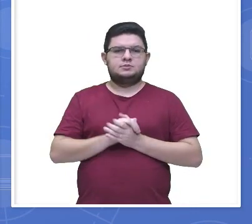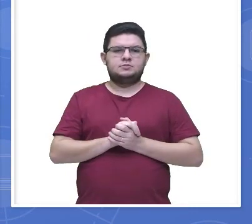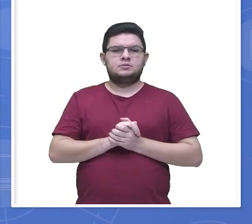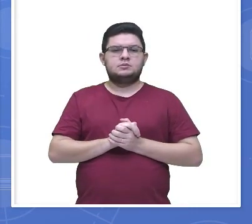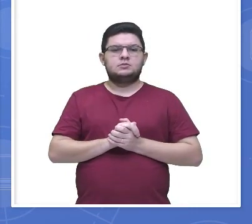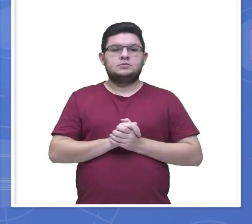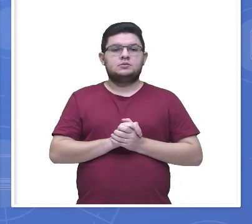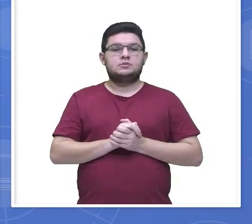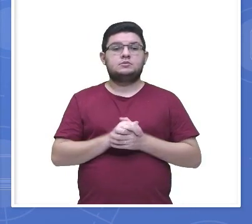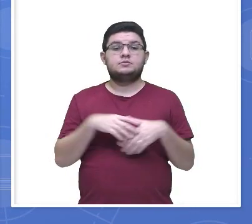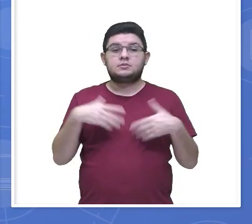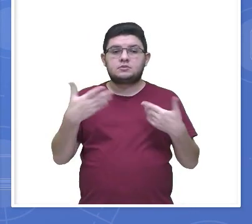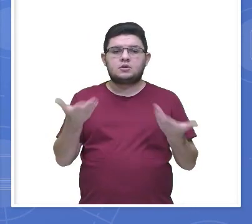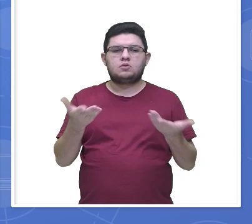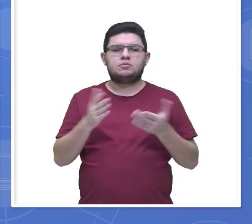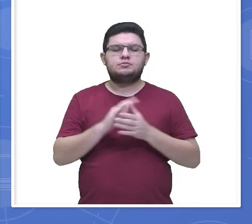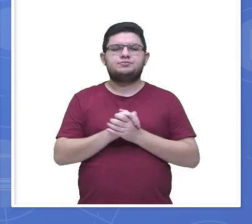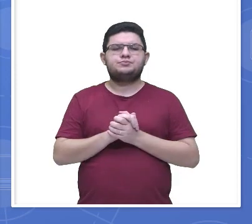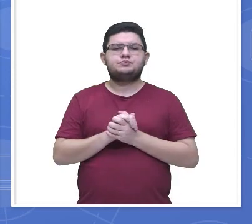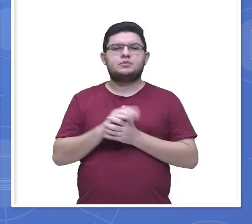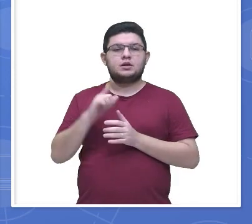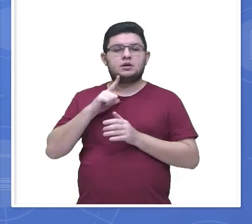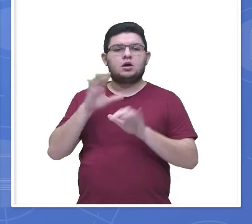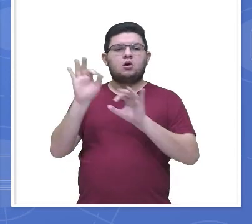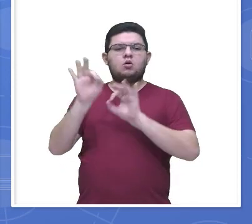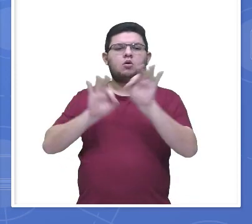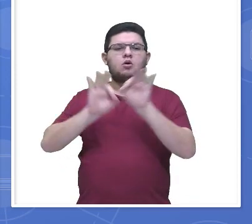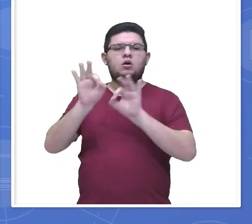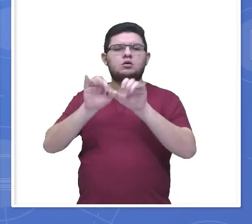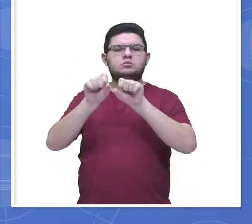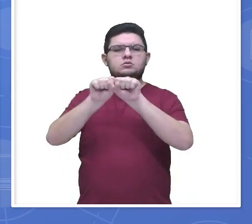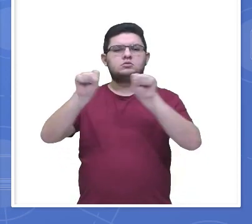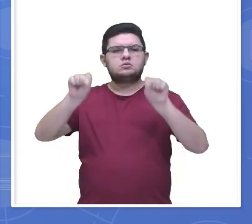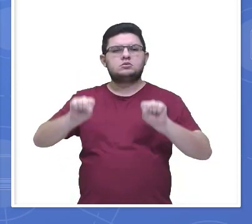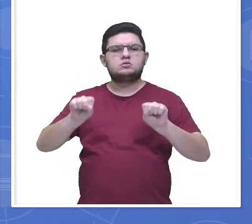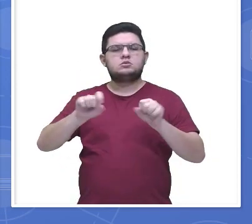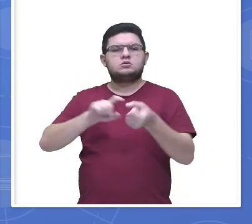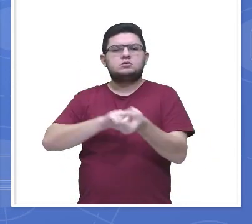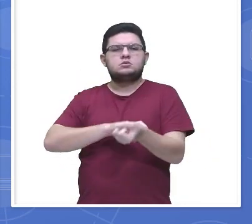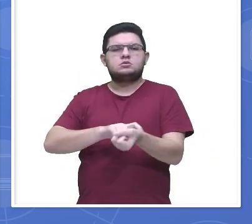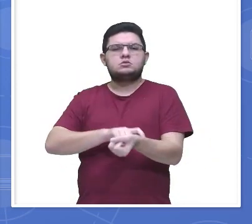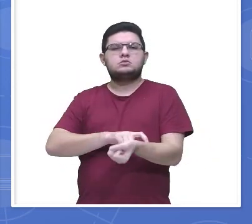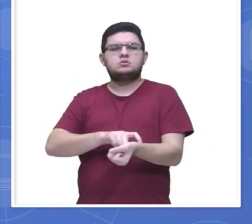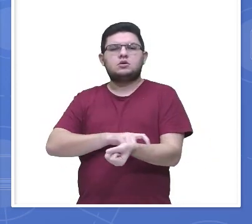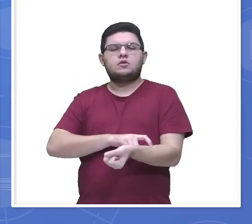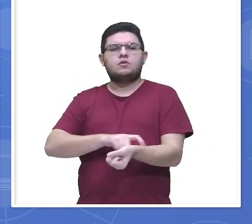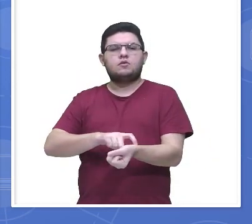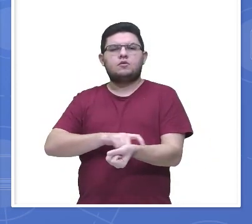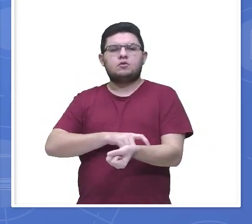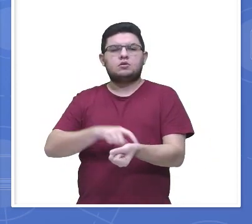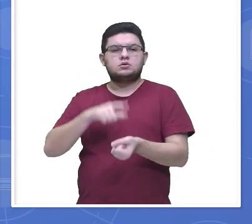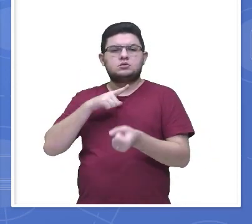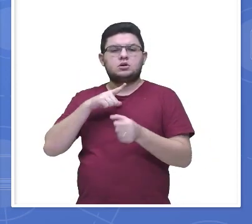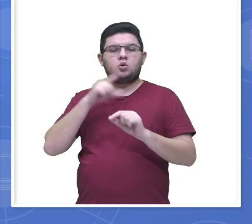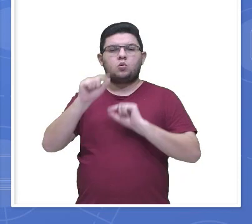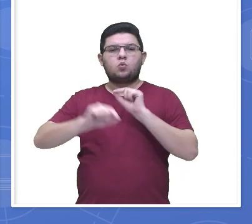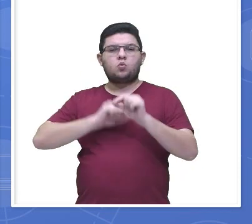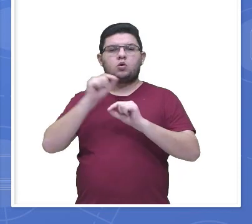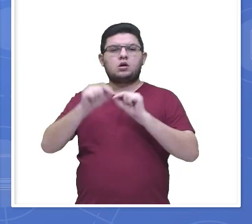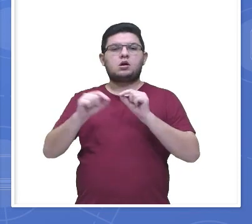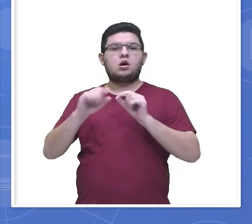só. Nós temos aqui o sistema nervoso, então ele representa uma rede de comunicações do